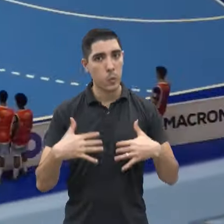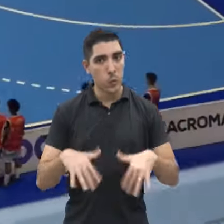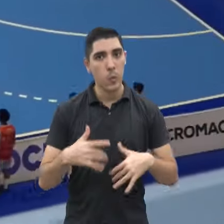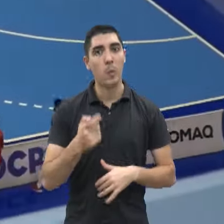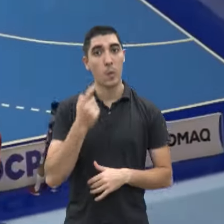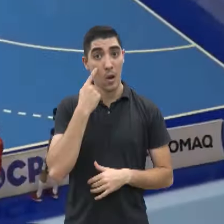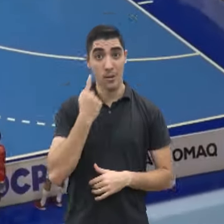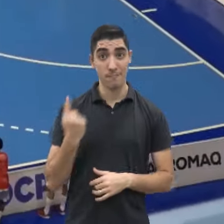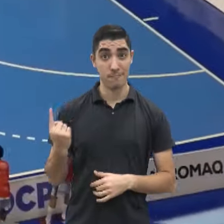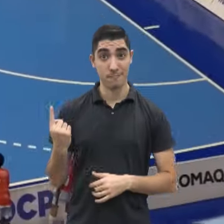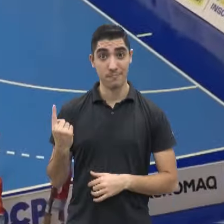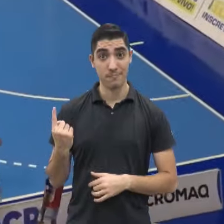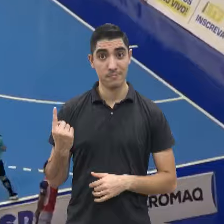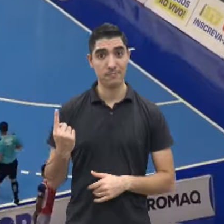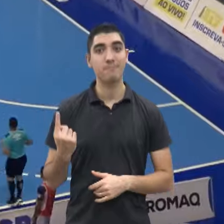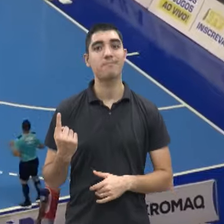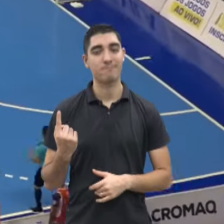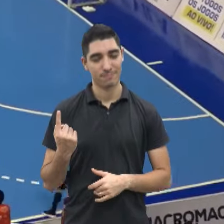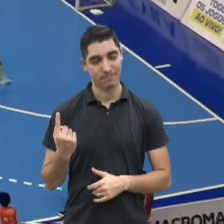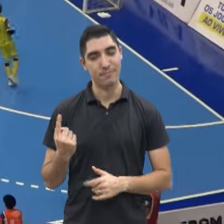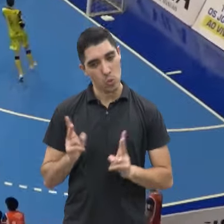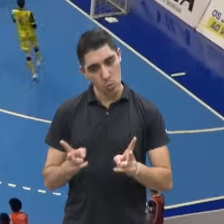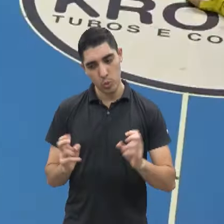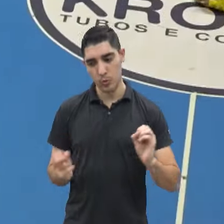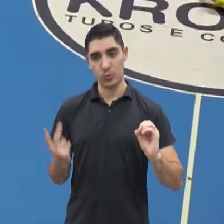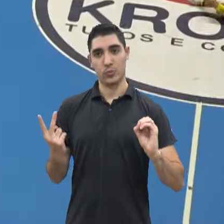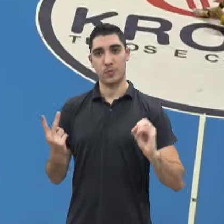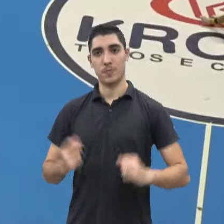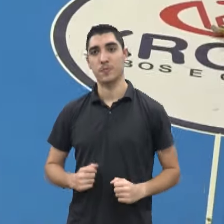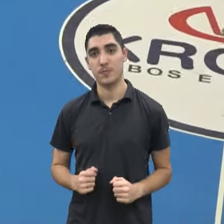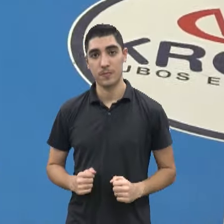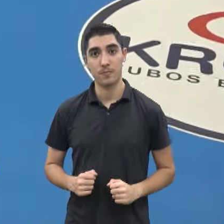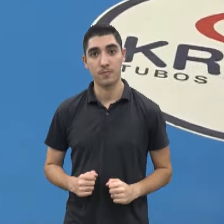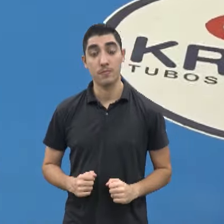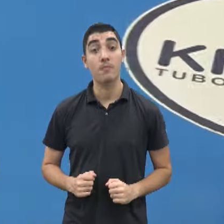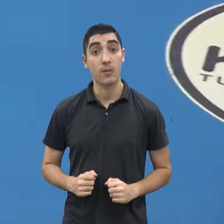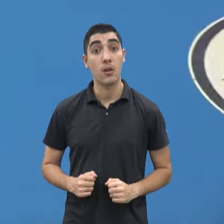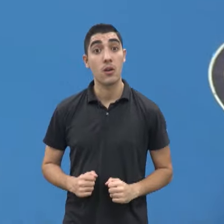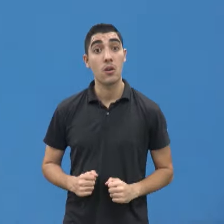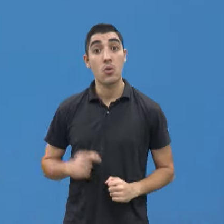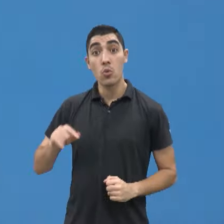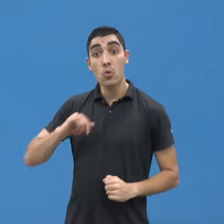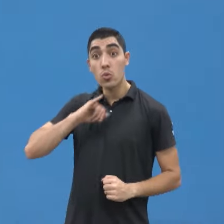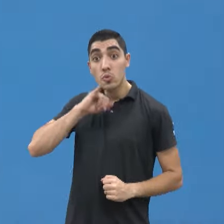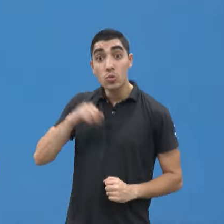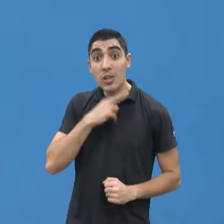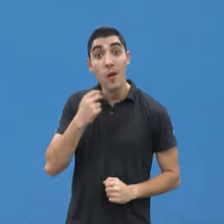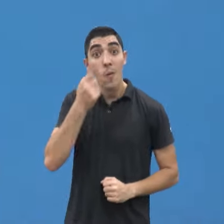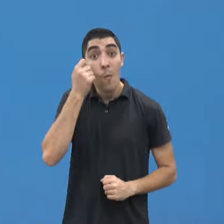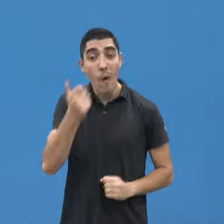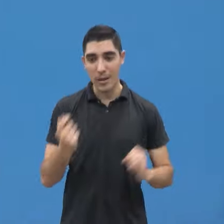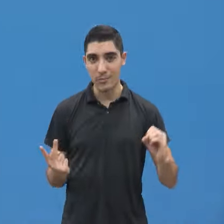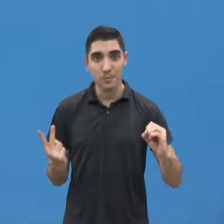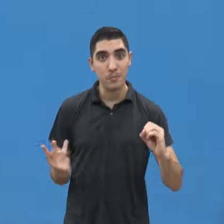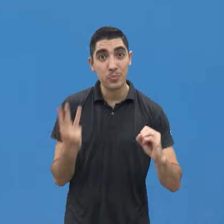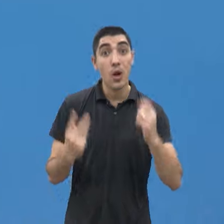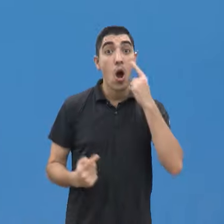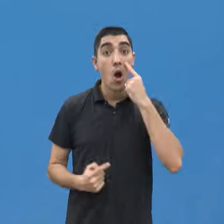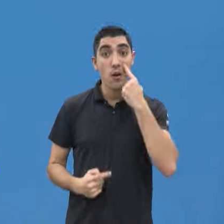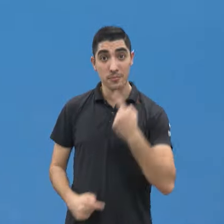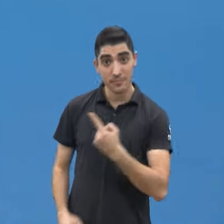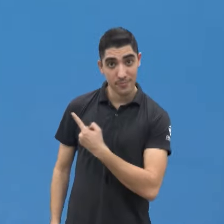rápido contra-ataque do Jaraguá, segue 2 a 0. O Jaraguá poderia ter feito o terceiro, depois da defesa de